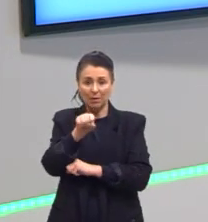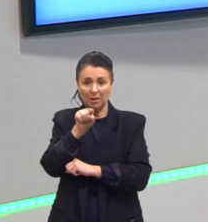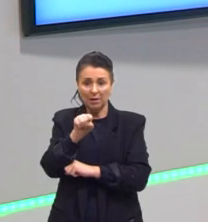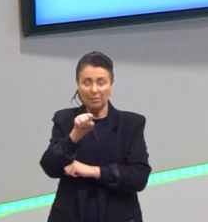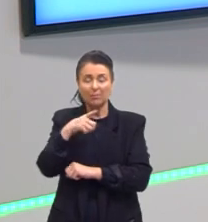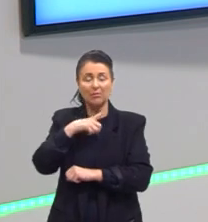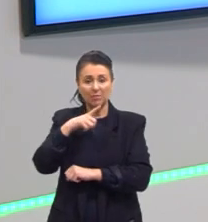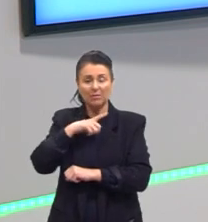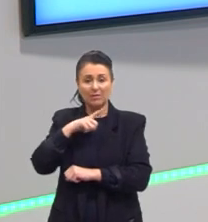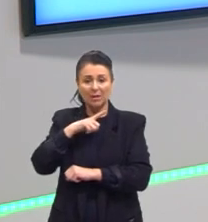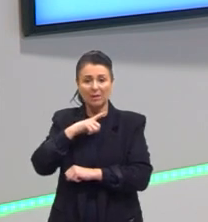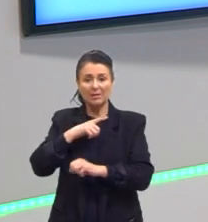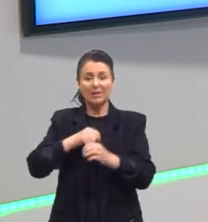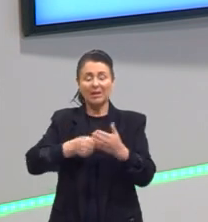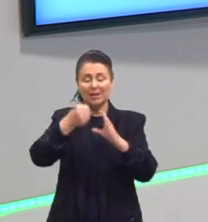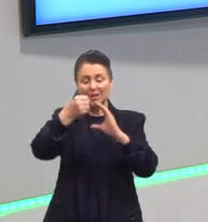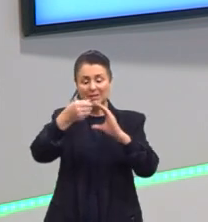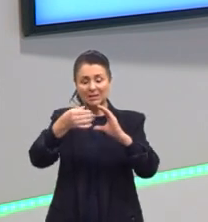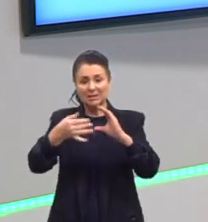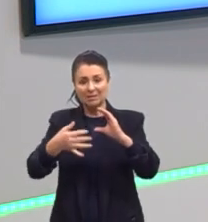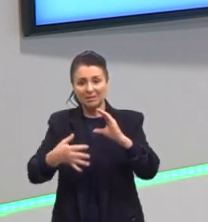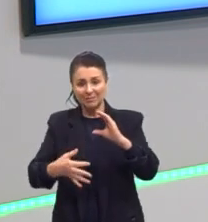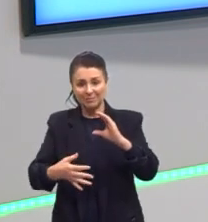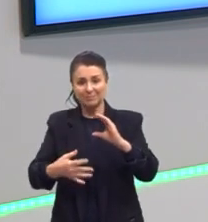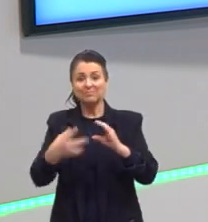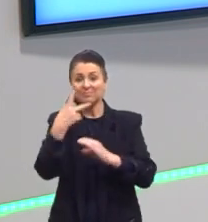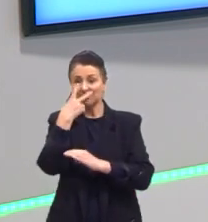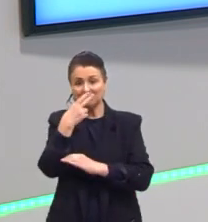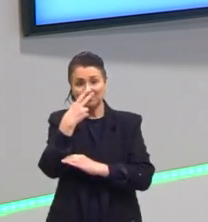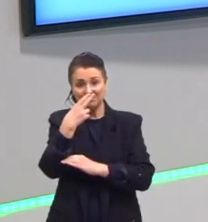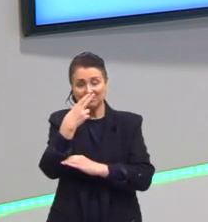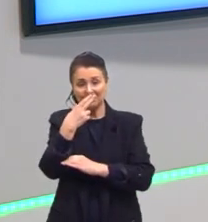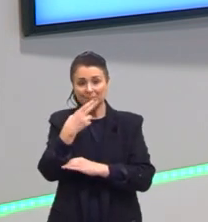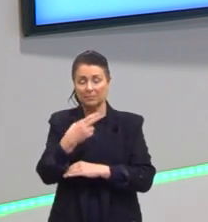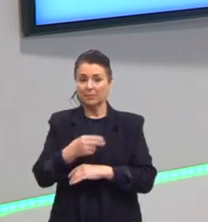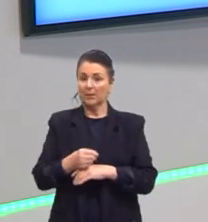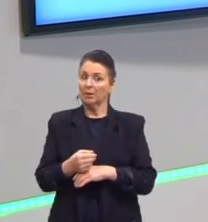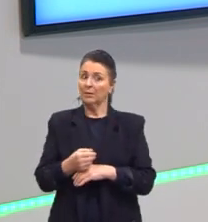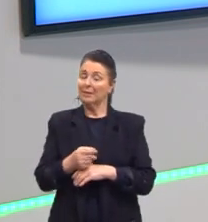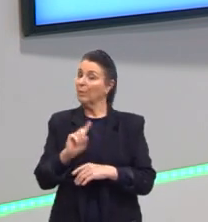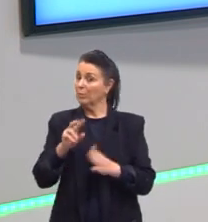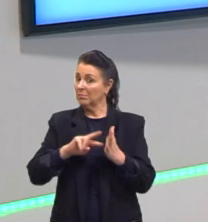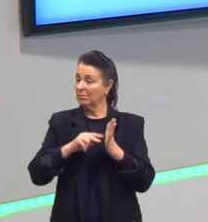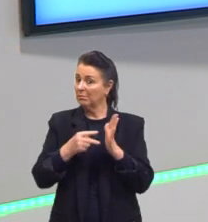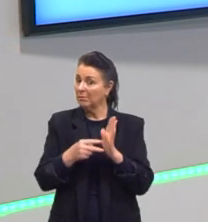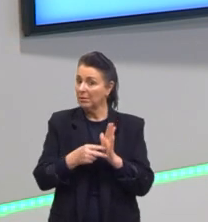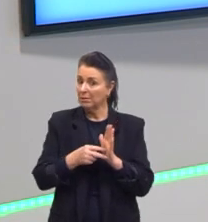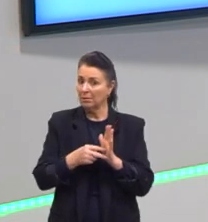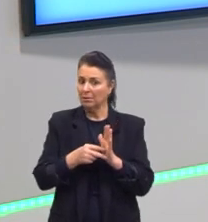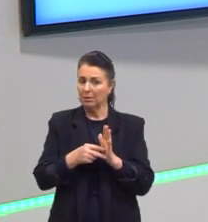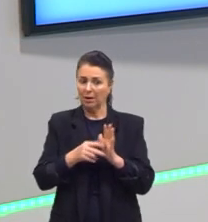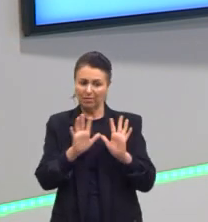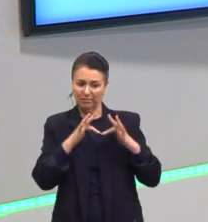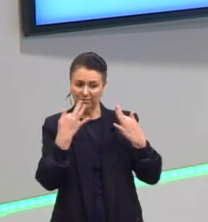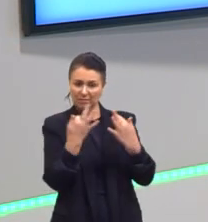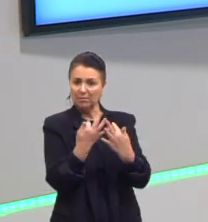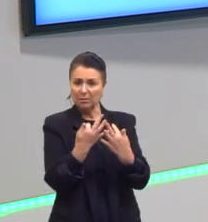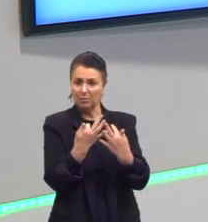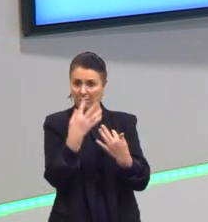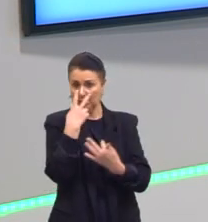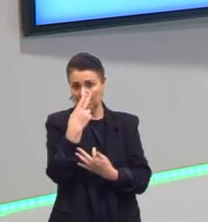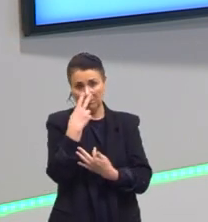eles tivessem essas características semelhantes tá e que não quer dizer que eles são parentes tem